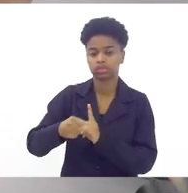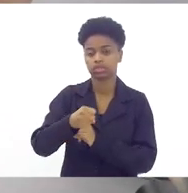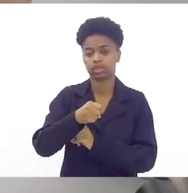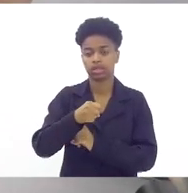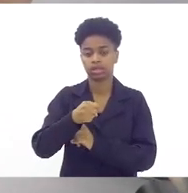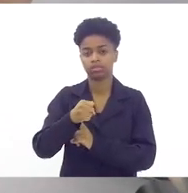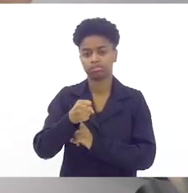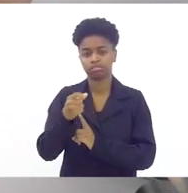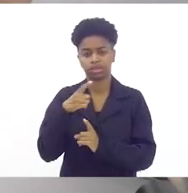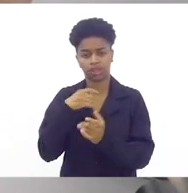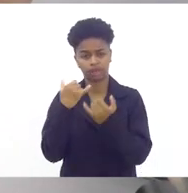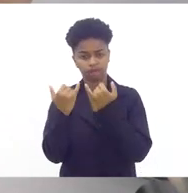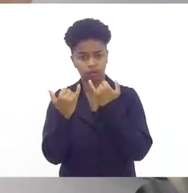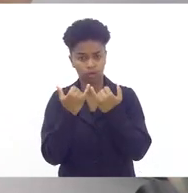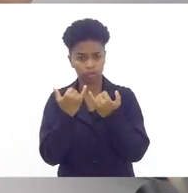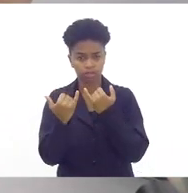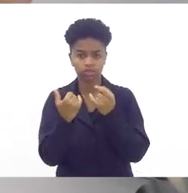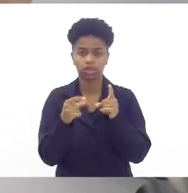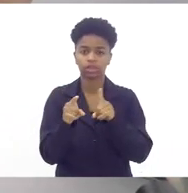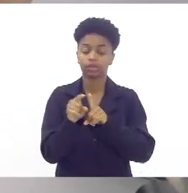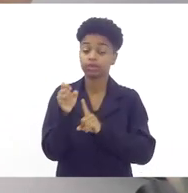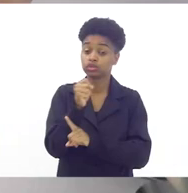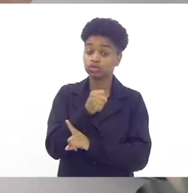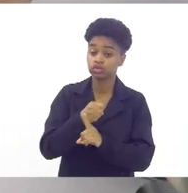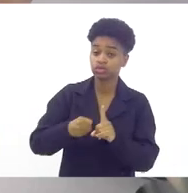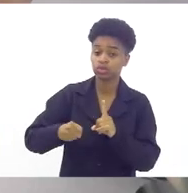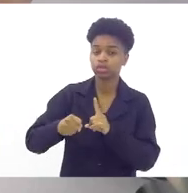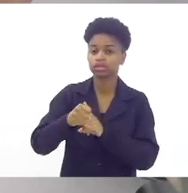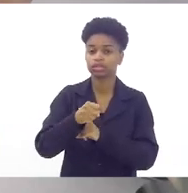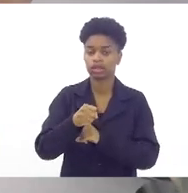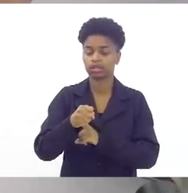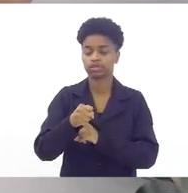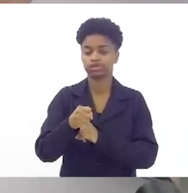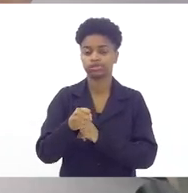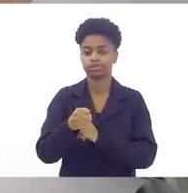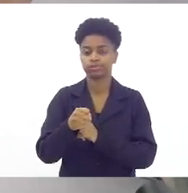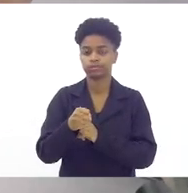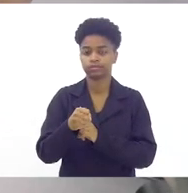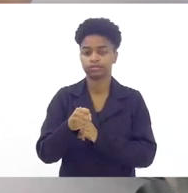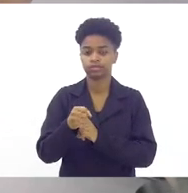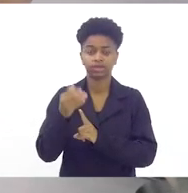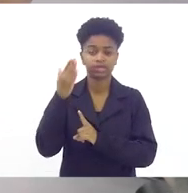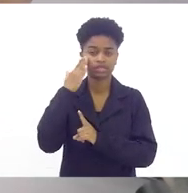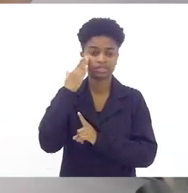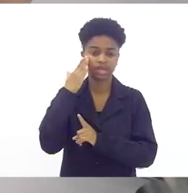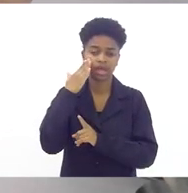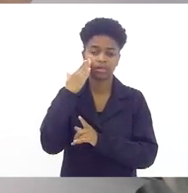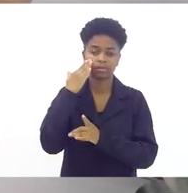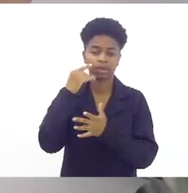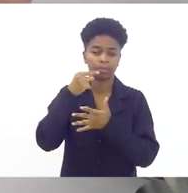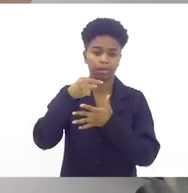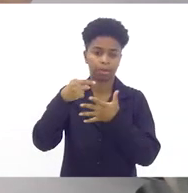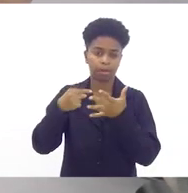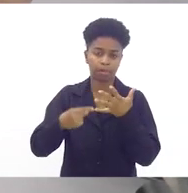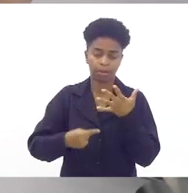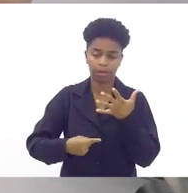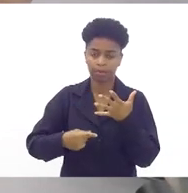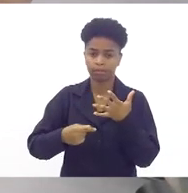informada de uma sociedade que esteja por dentro dos traps principalmente